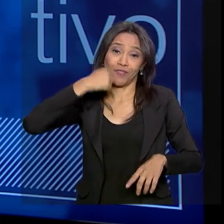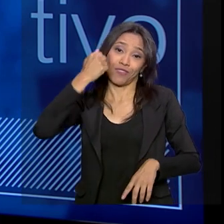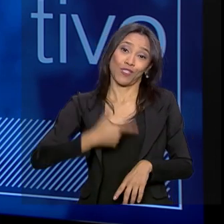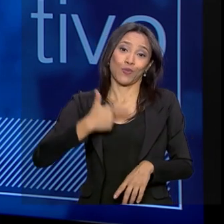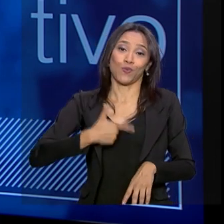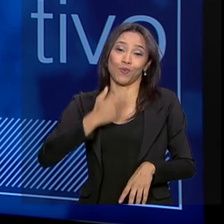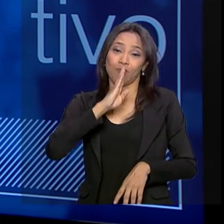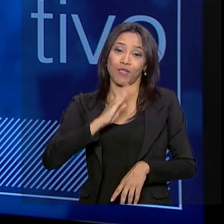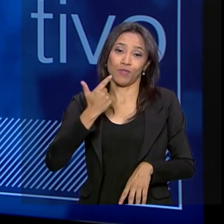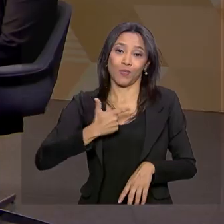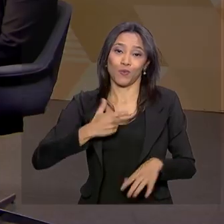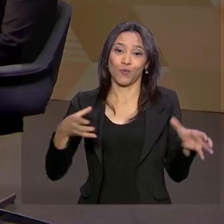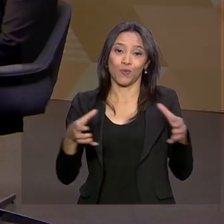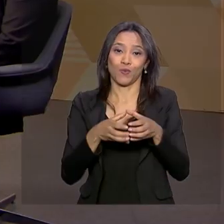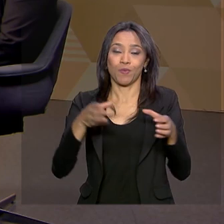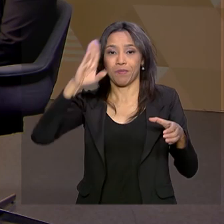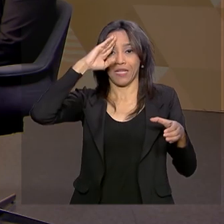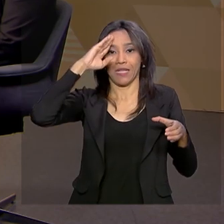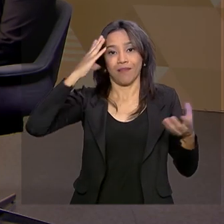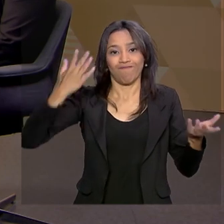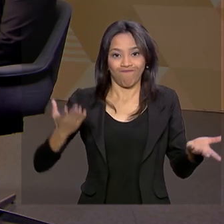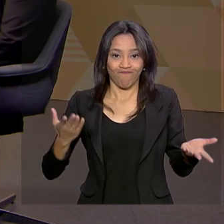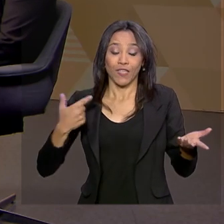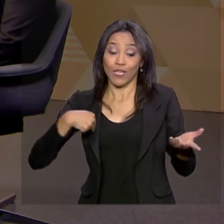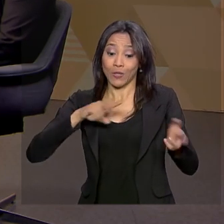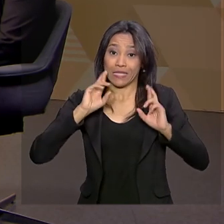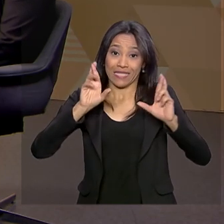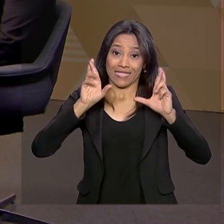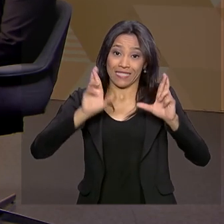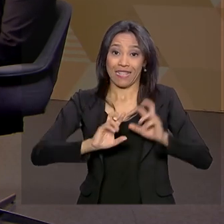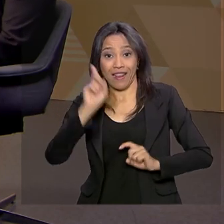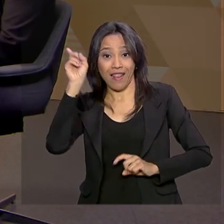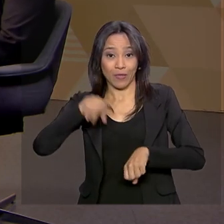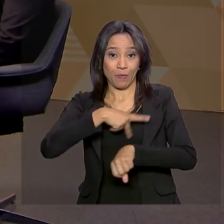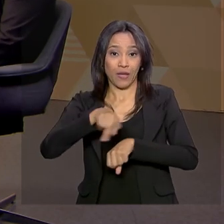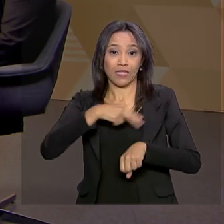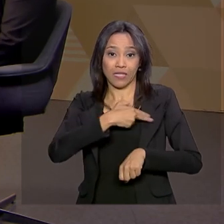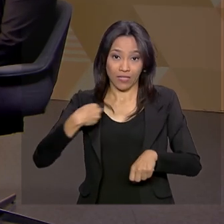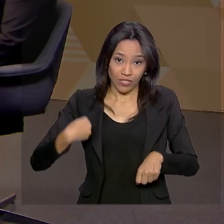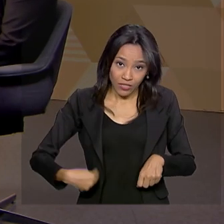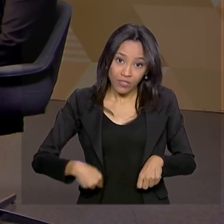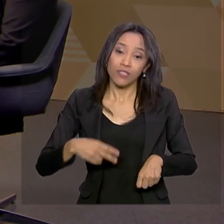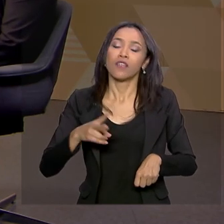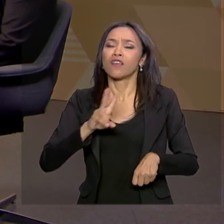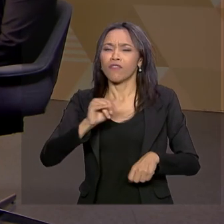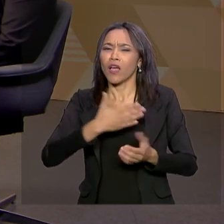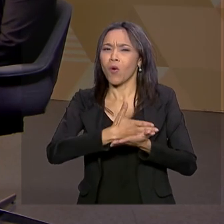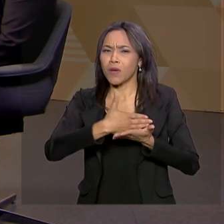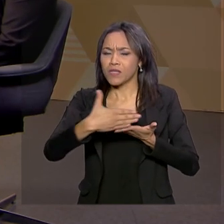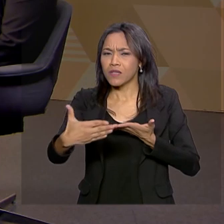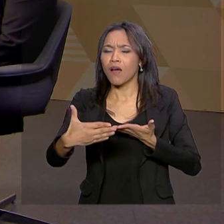lugar. E a expectativa agora para a China, que vai acontecer a partir do dia